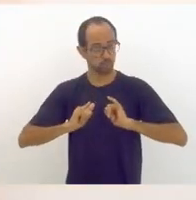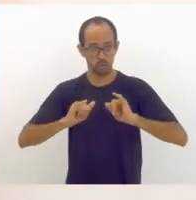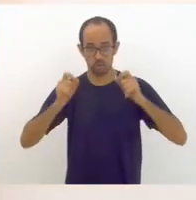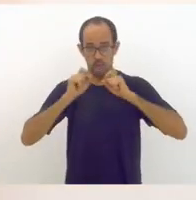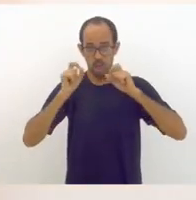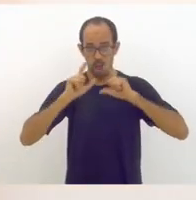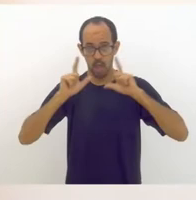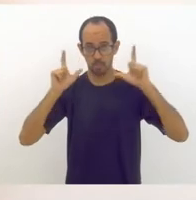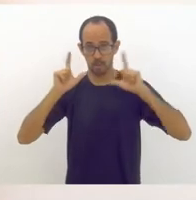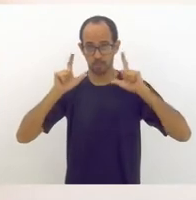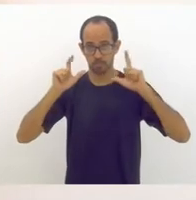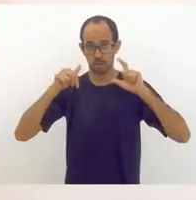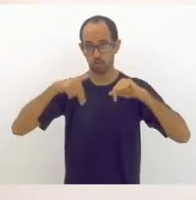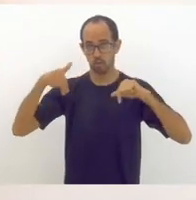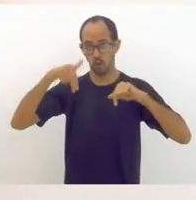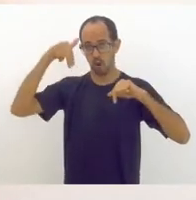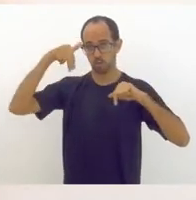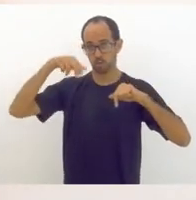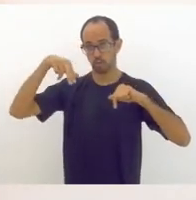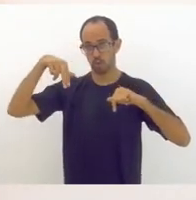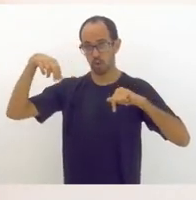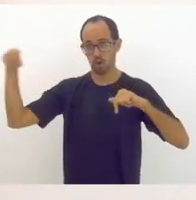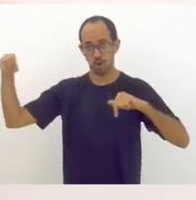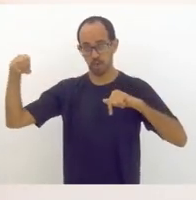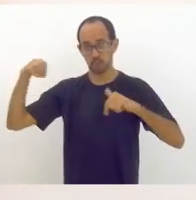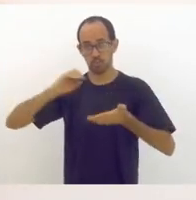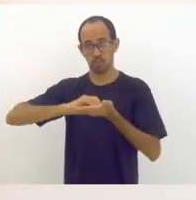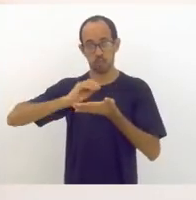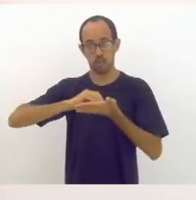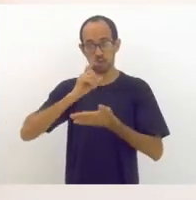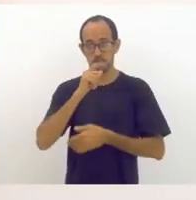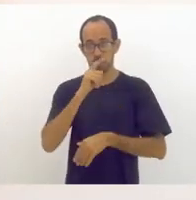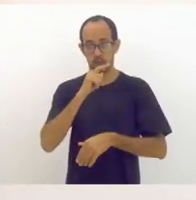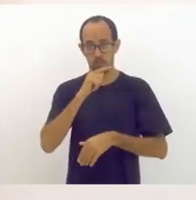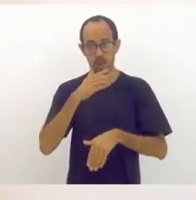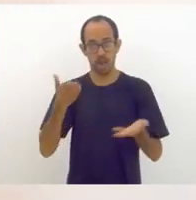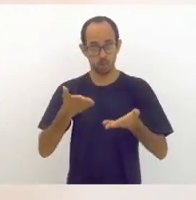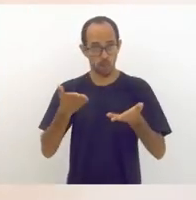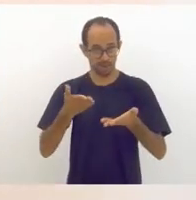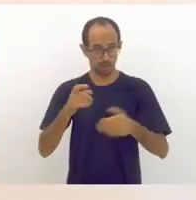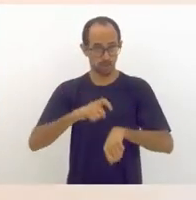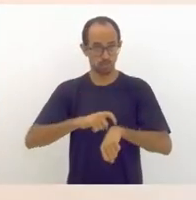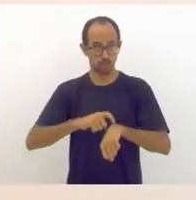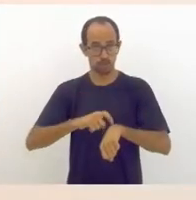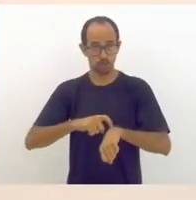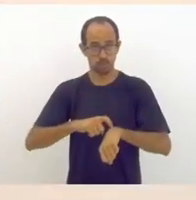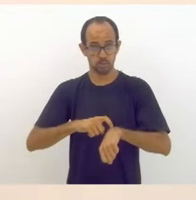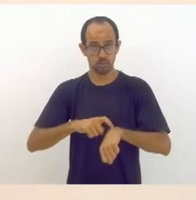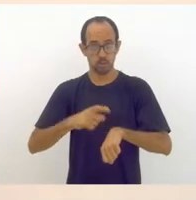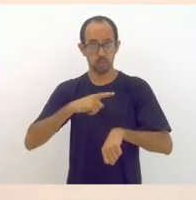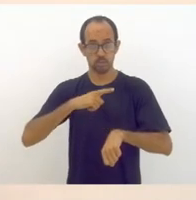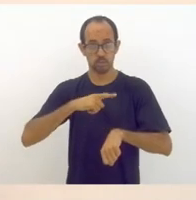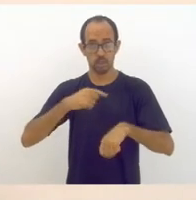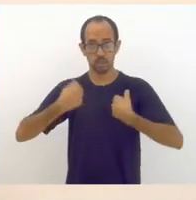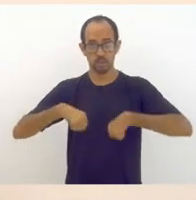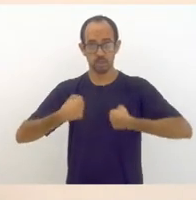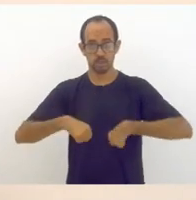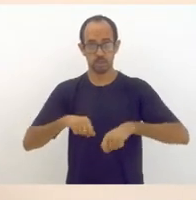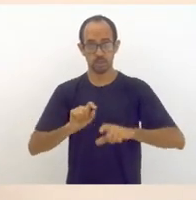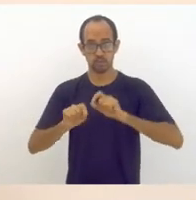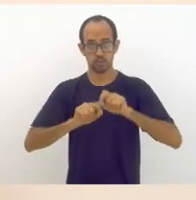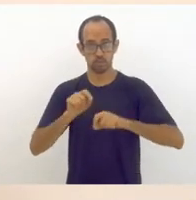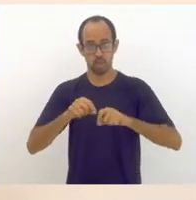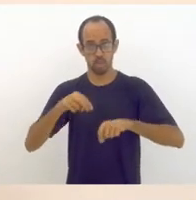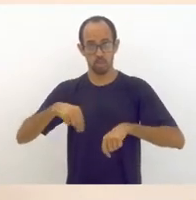para o norte e noroeste do estado de déficit hídrico já nesse momento. Né? Estamos passando por necessidades lá